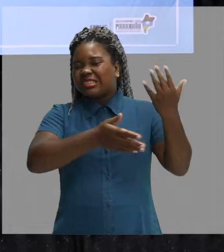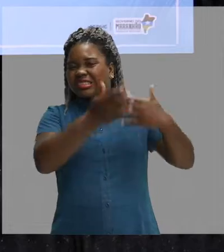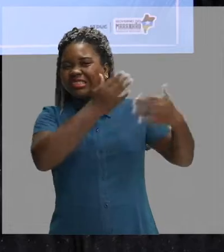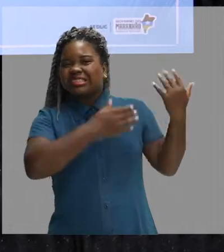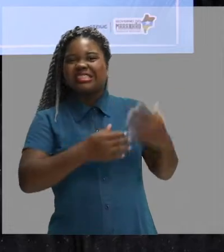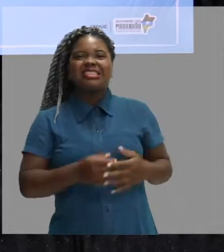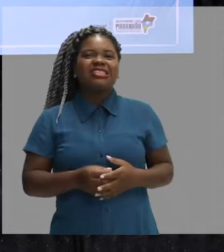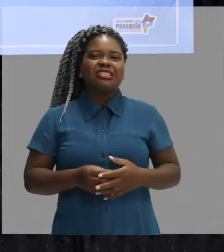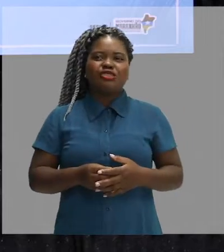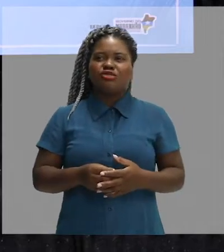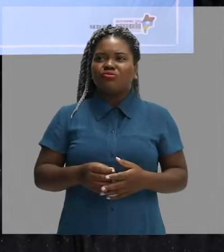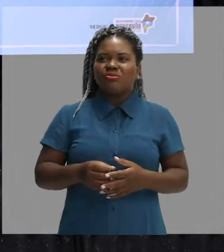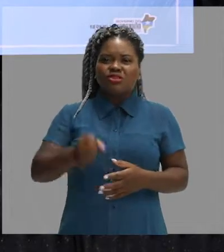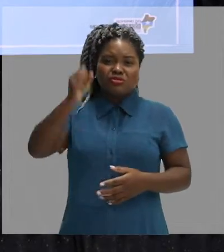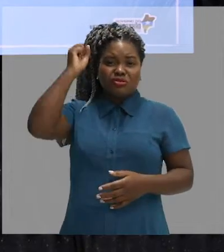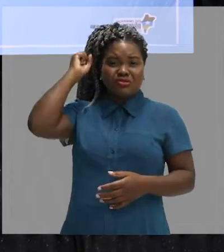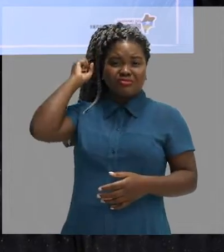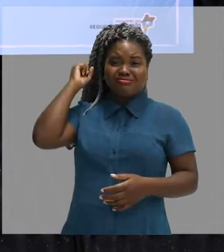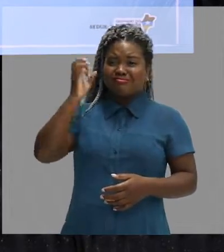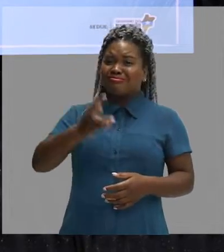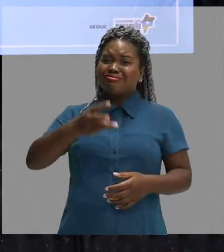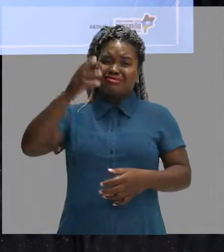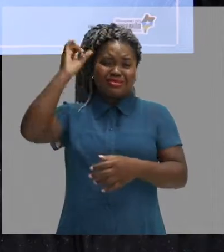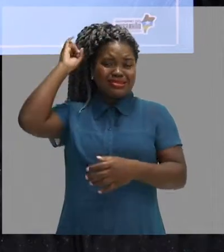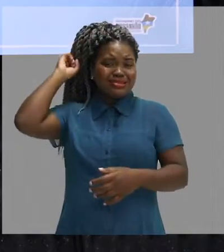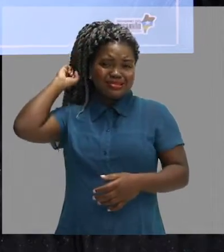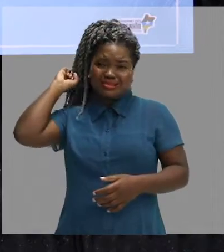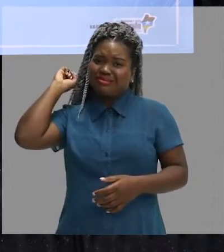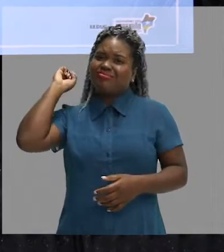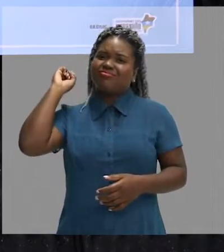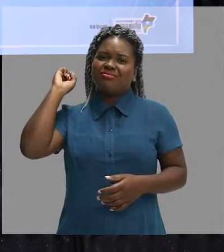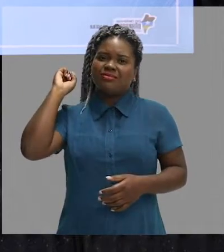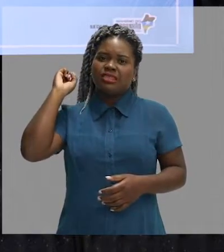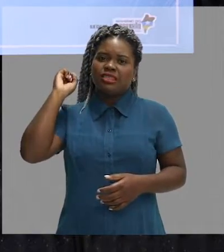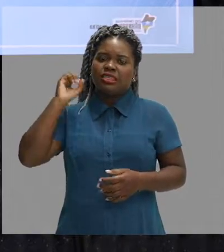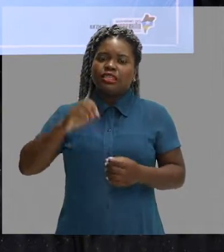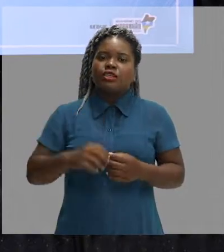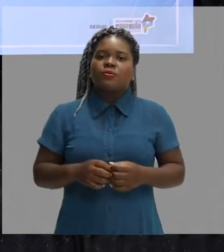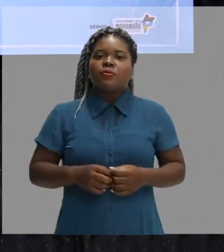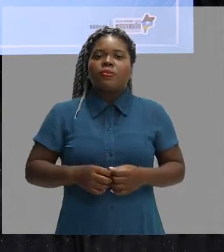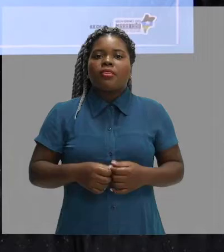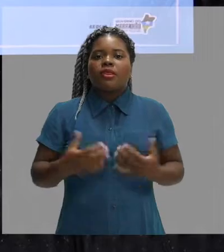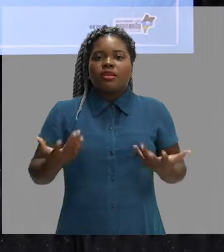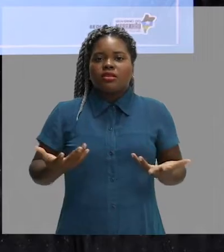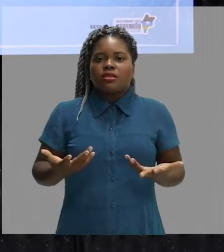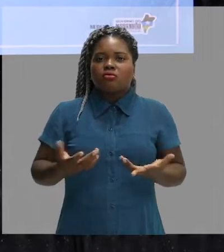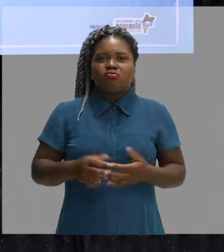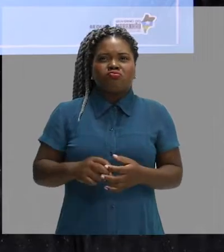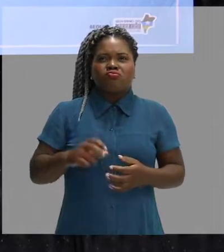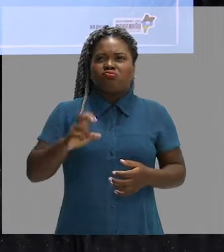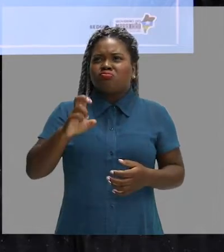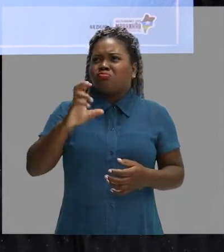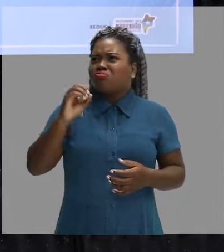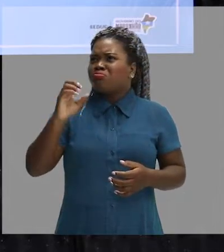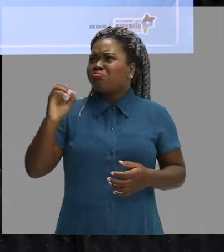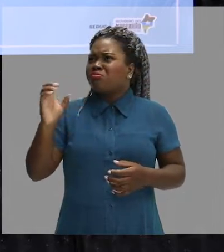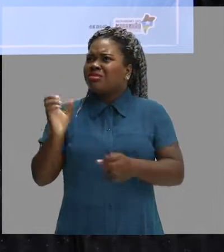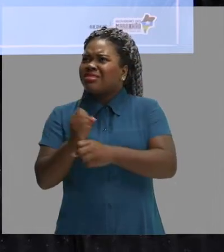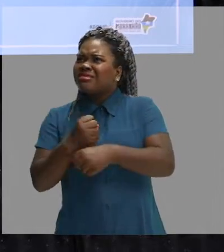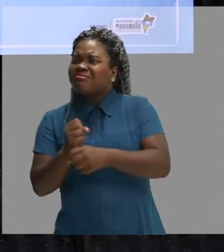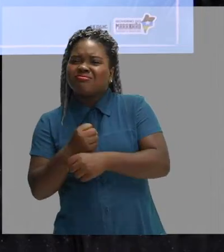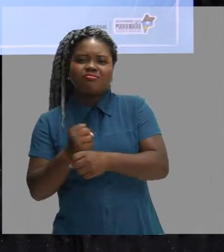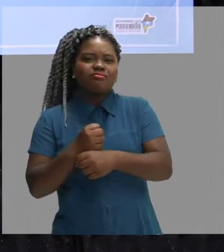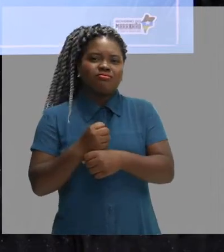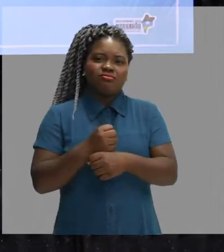história. Então vamos lá, do descobrimento até hoje, a gente tem 500 e tantos anos, 521